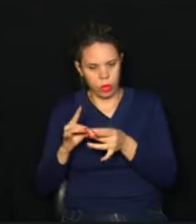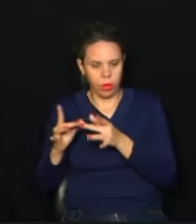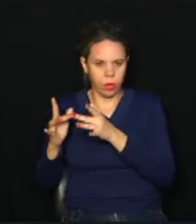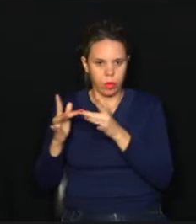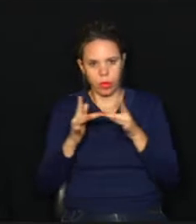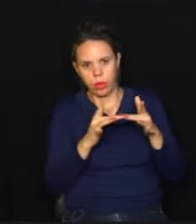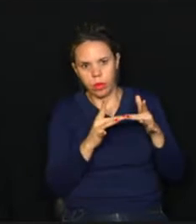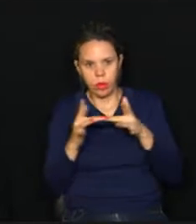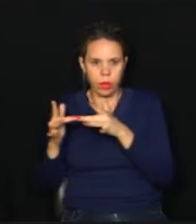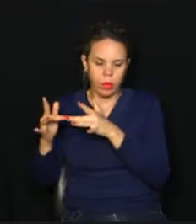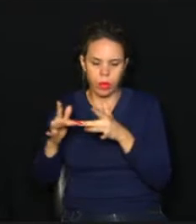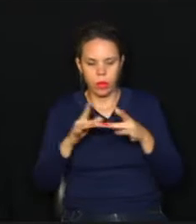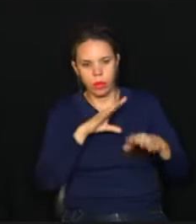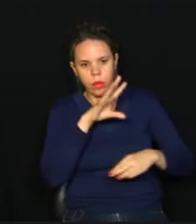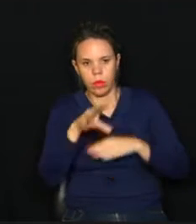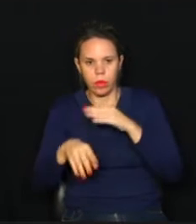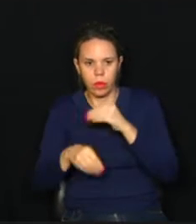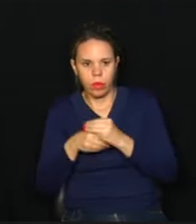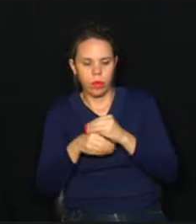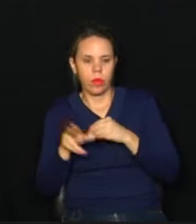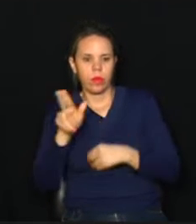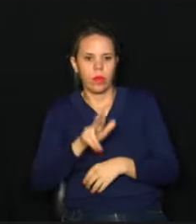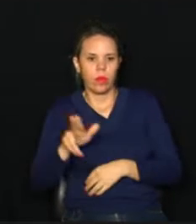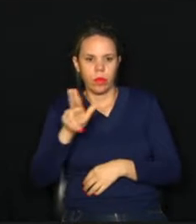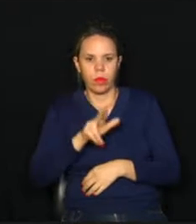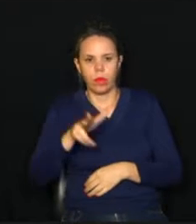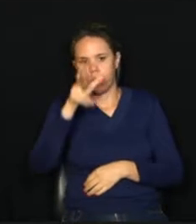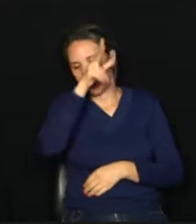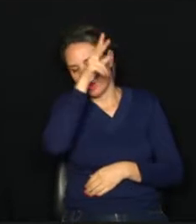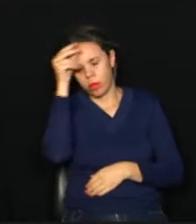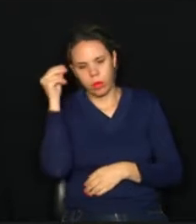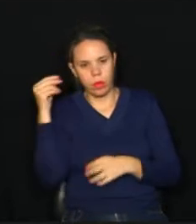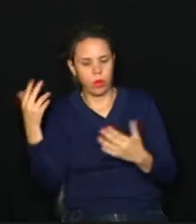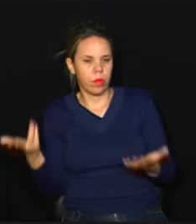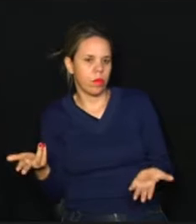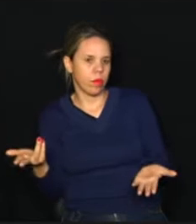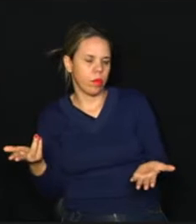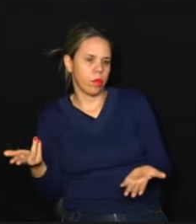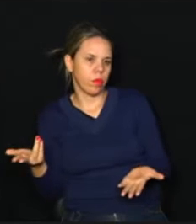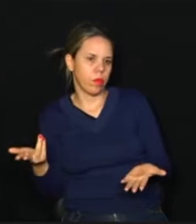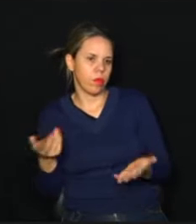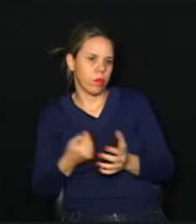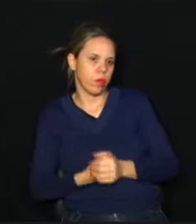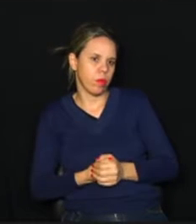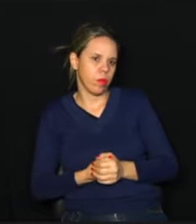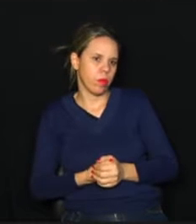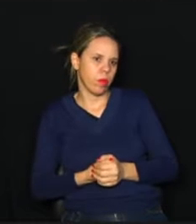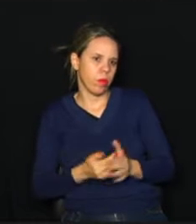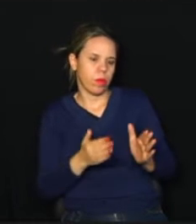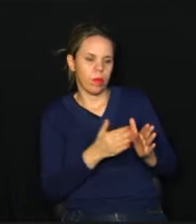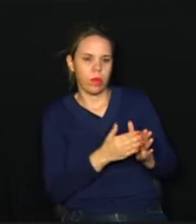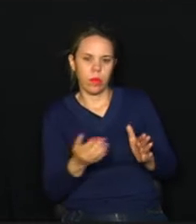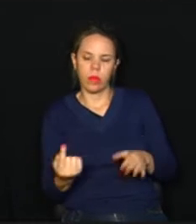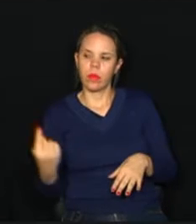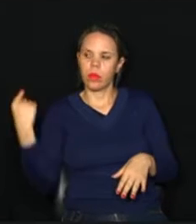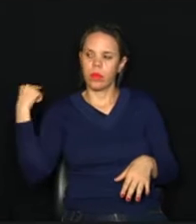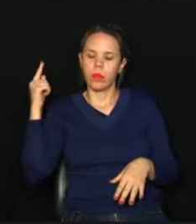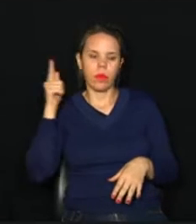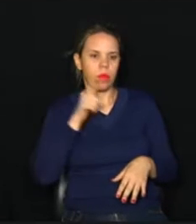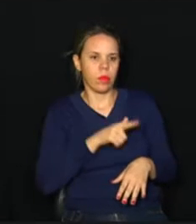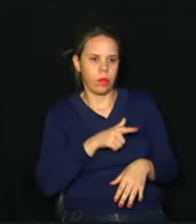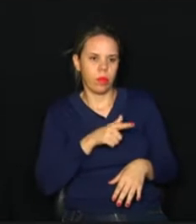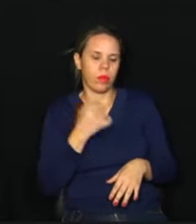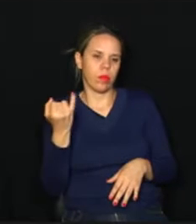e se complementando com as universidades públicas. As universidades públicas, num período anterior, conquistaram algo